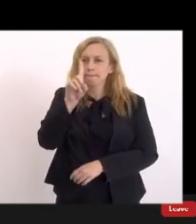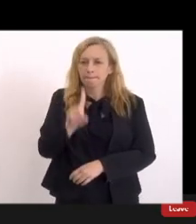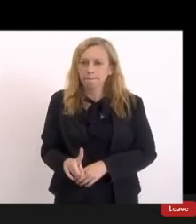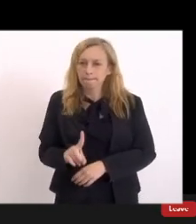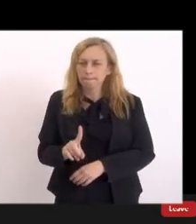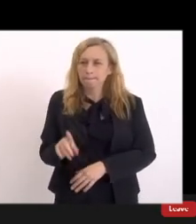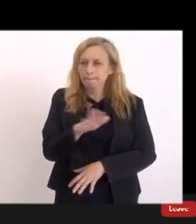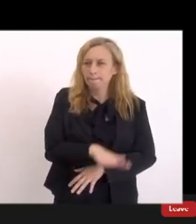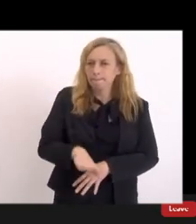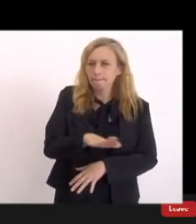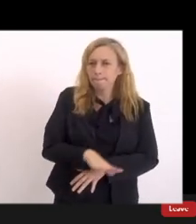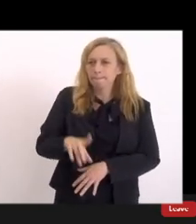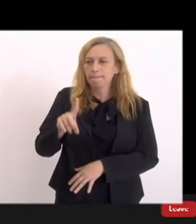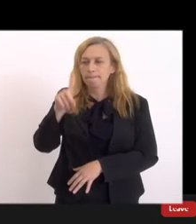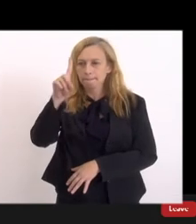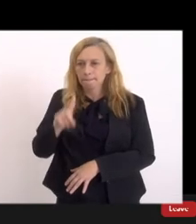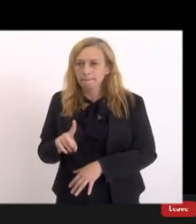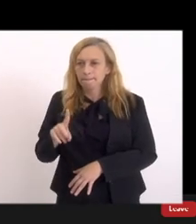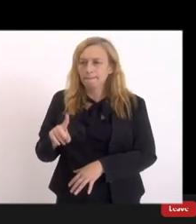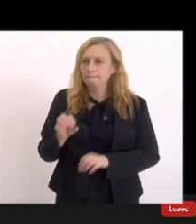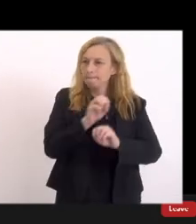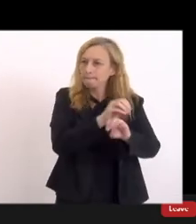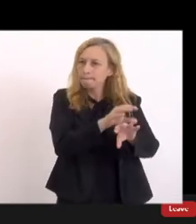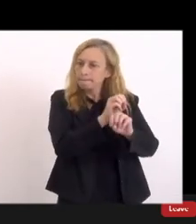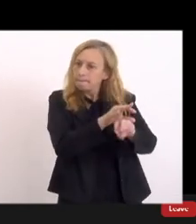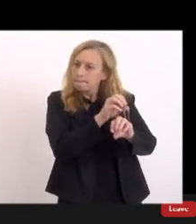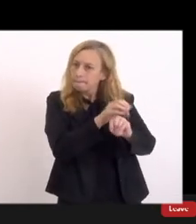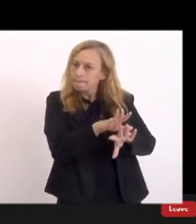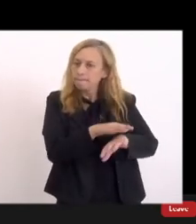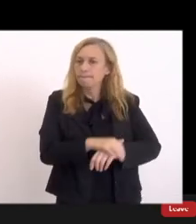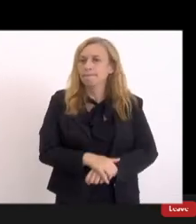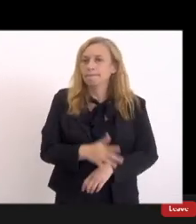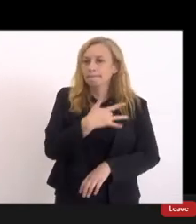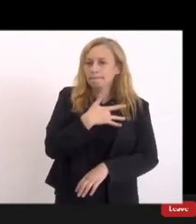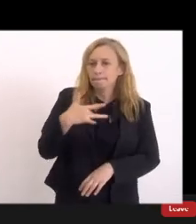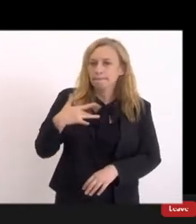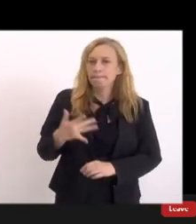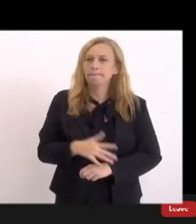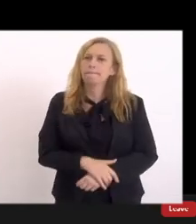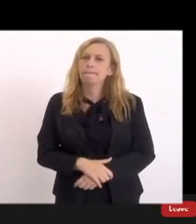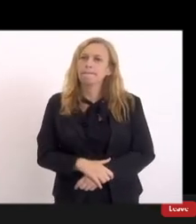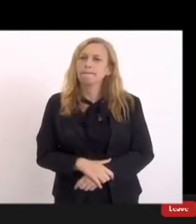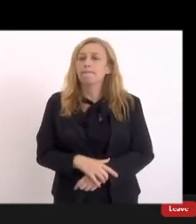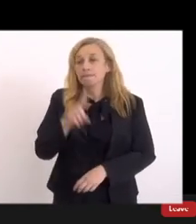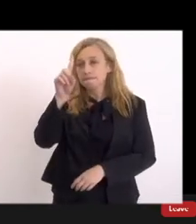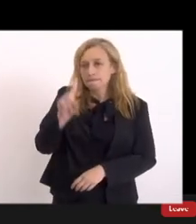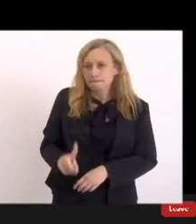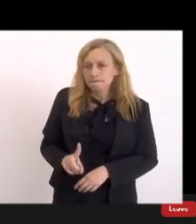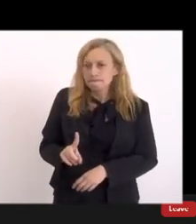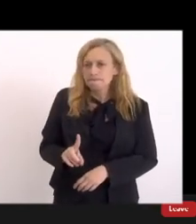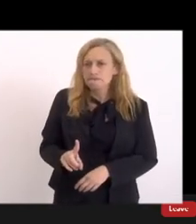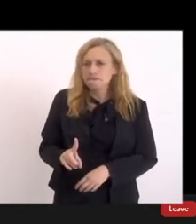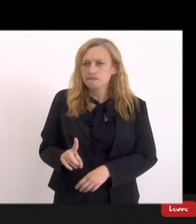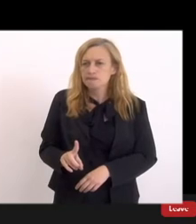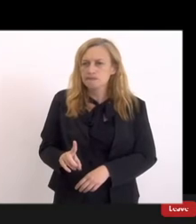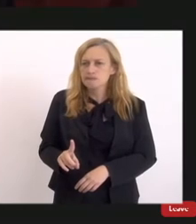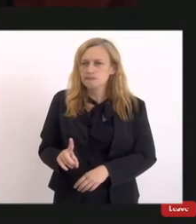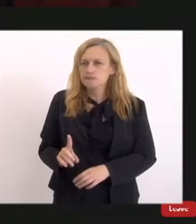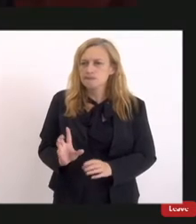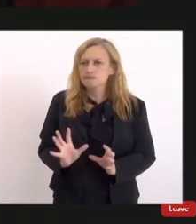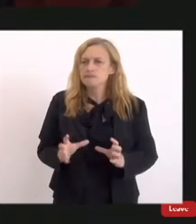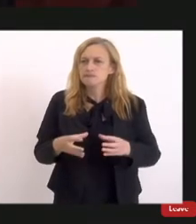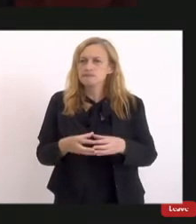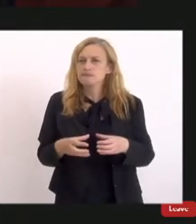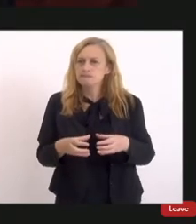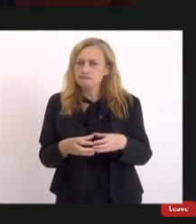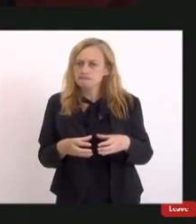educação, o direito da criança à saúde E o direito do conjunto da comunidade escolar,